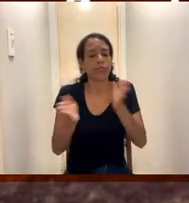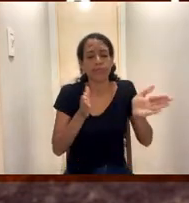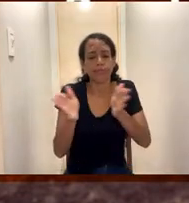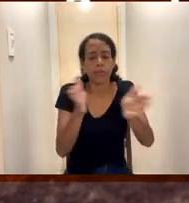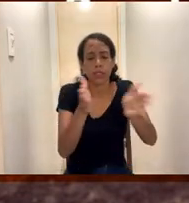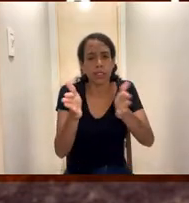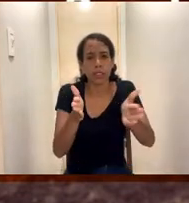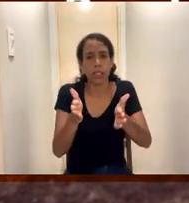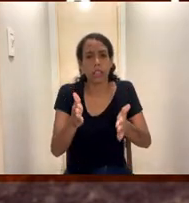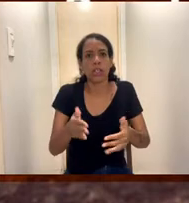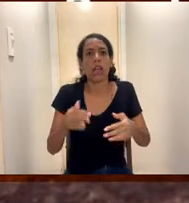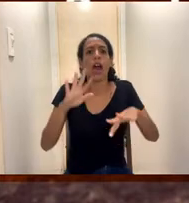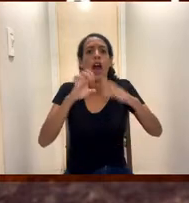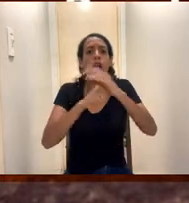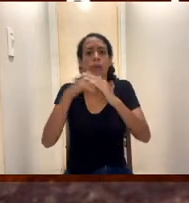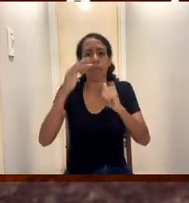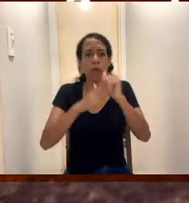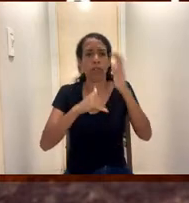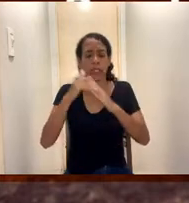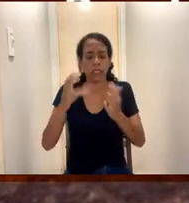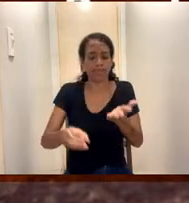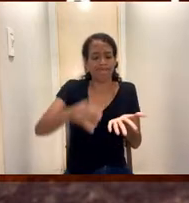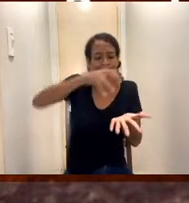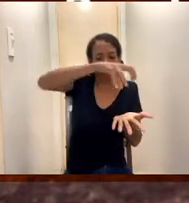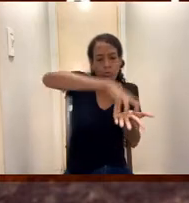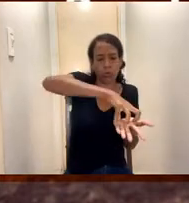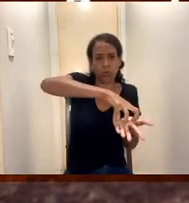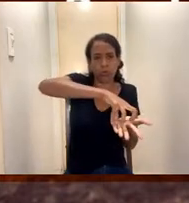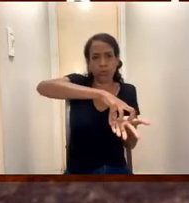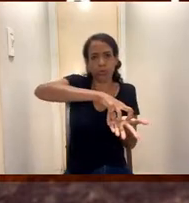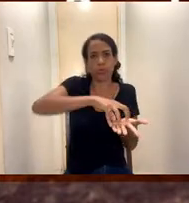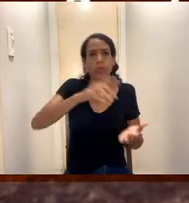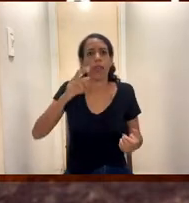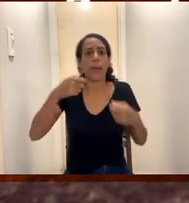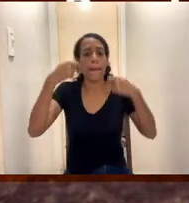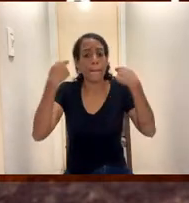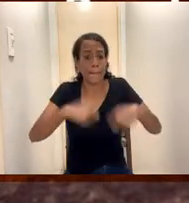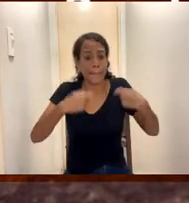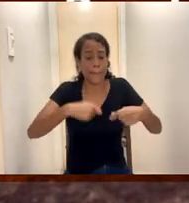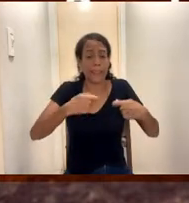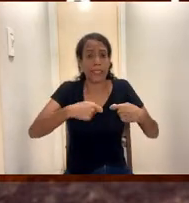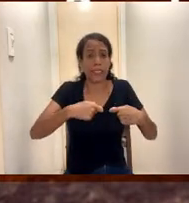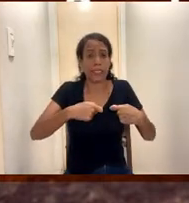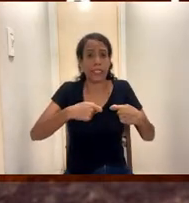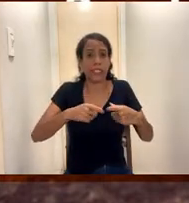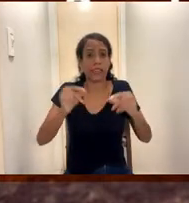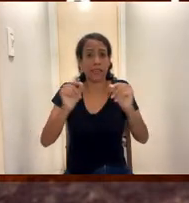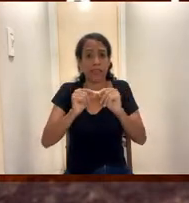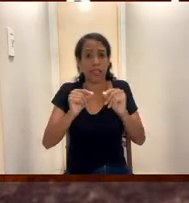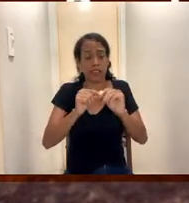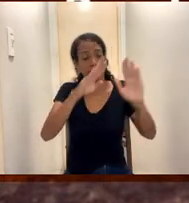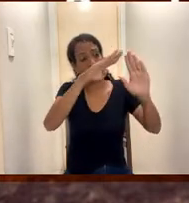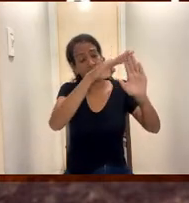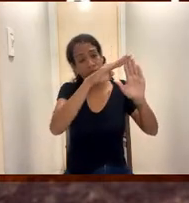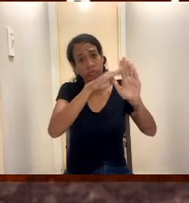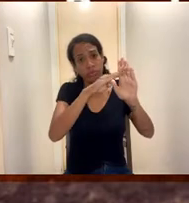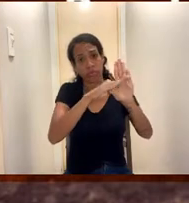essa profissional inserida nesse contexto deve participar das etapas de